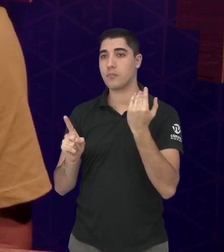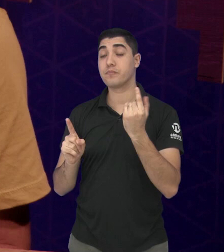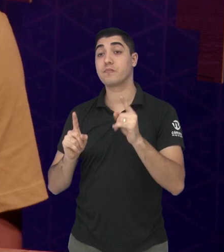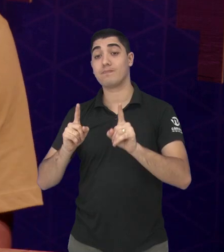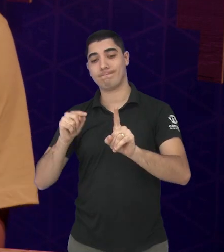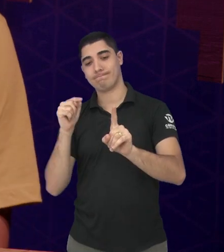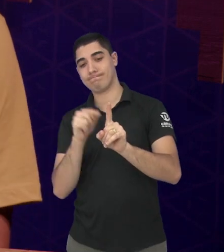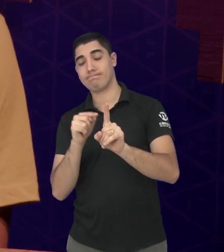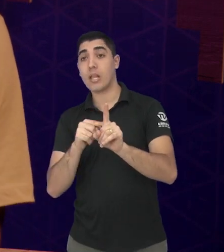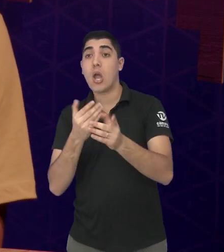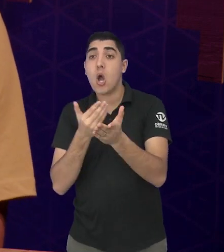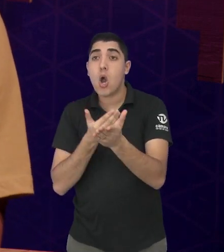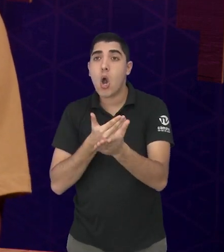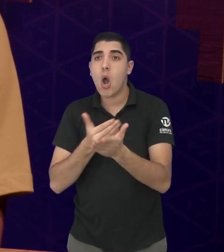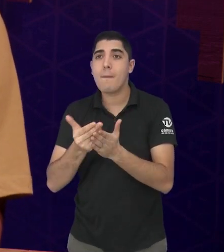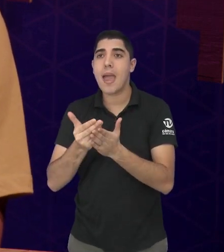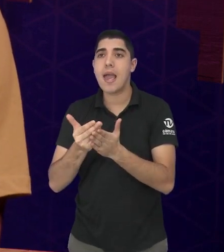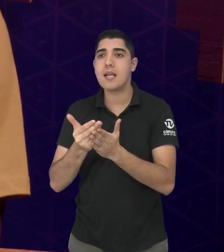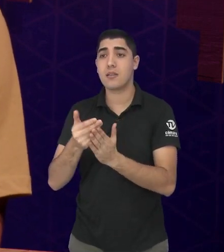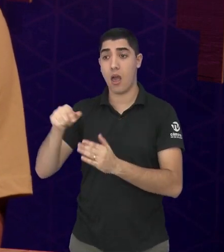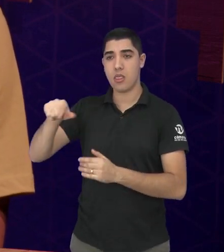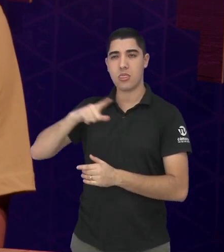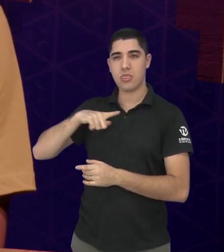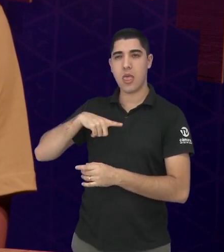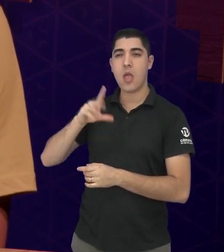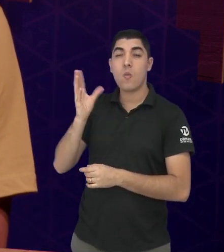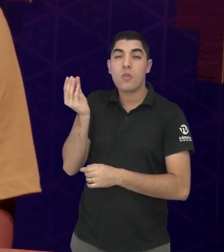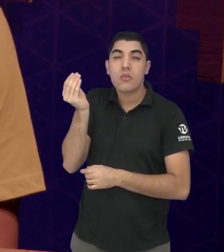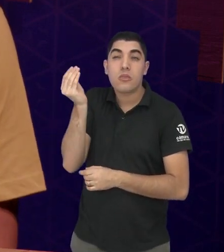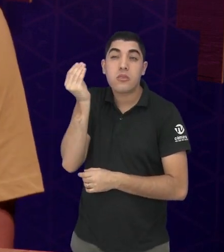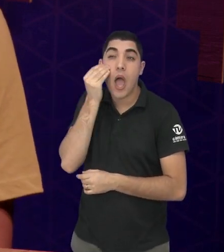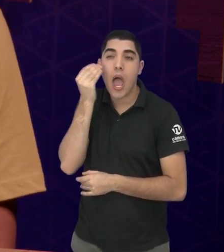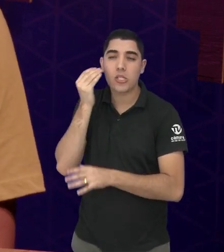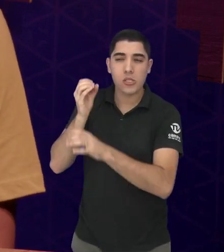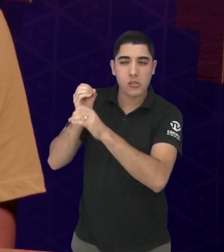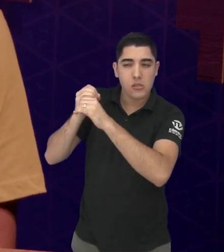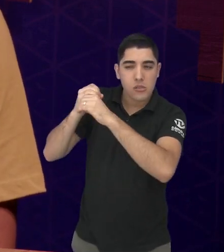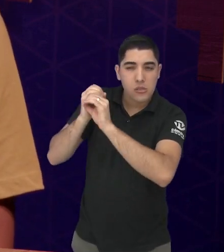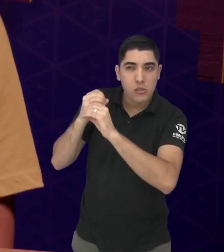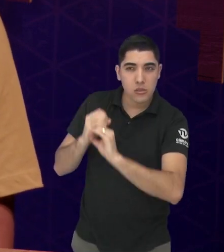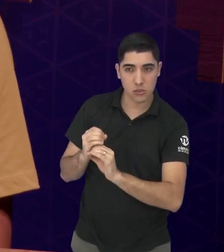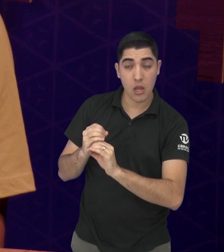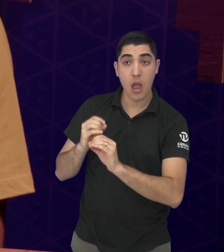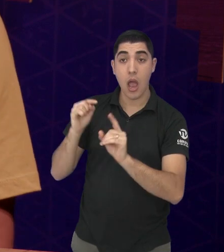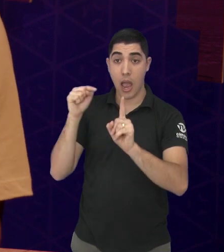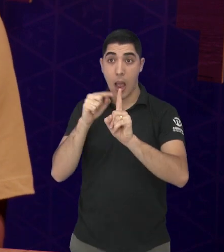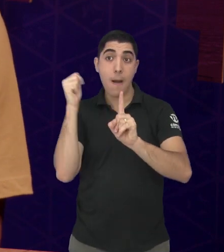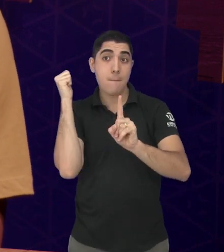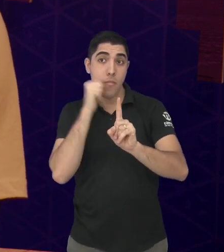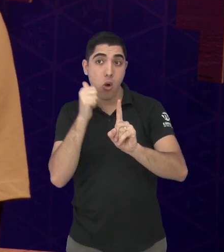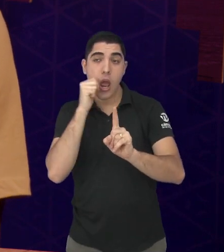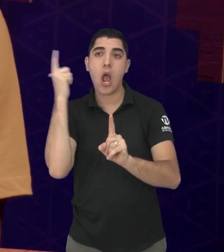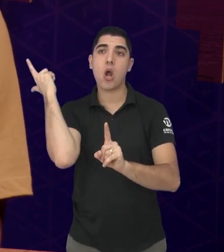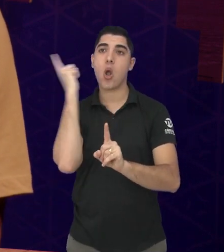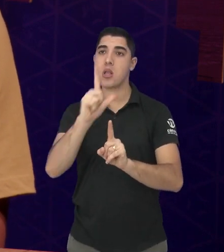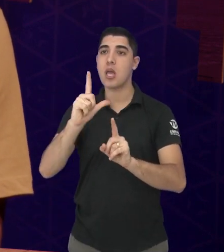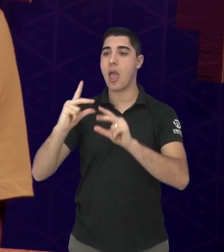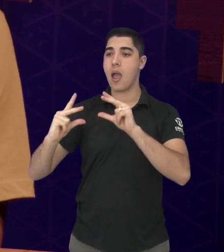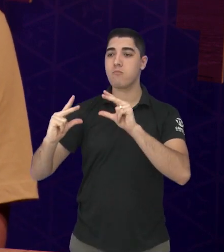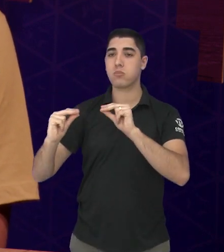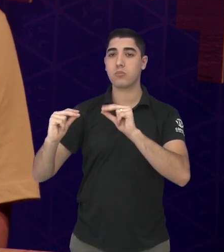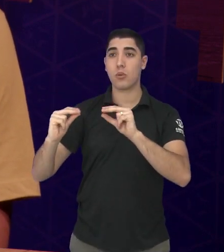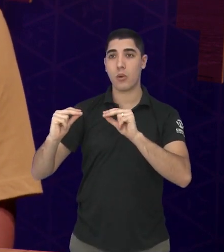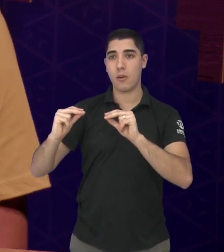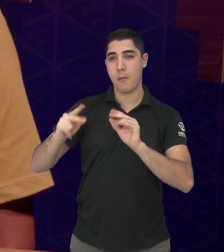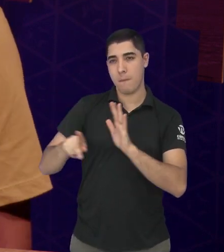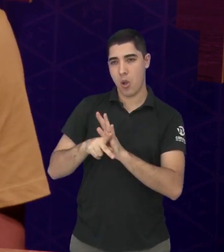começa a fazer parte de um experimento que ela pode conversar no celular e